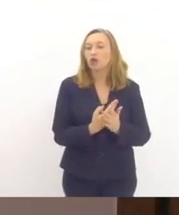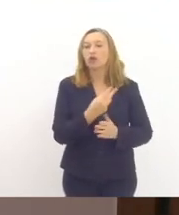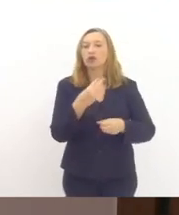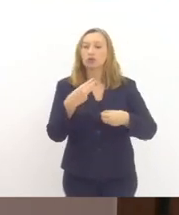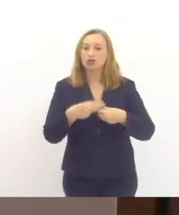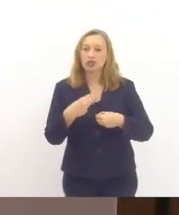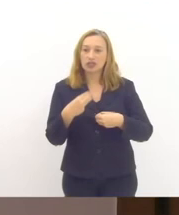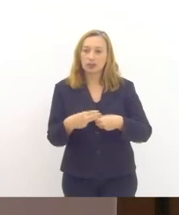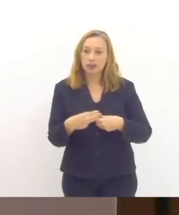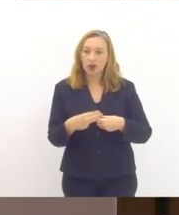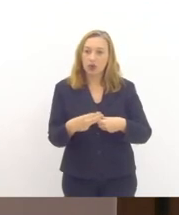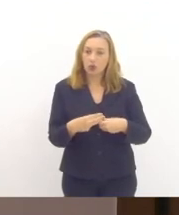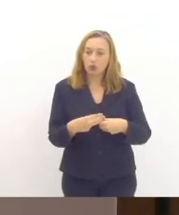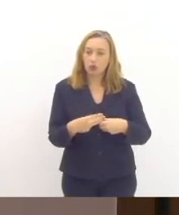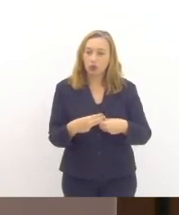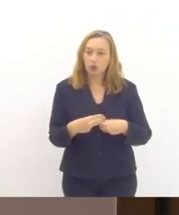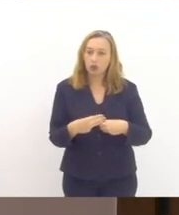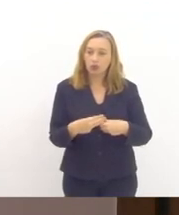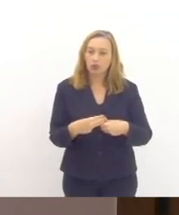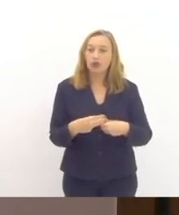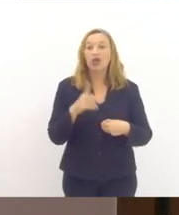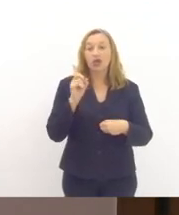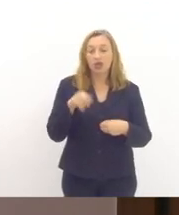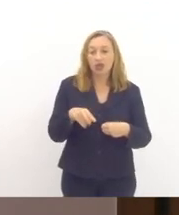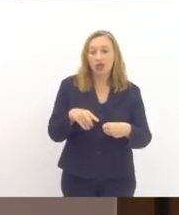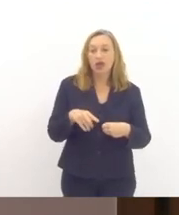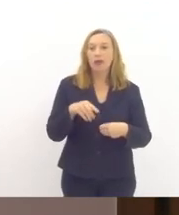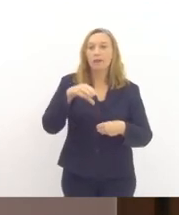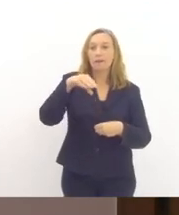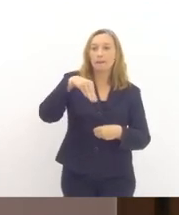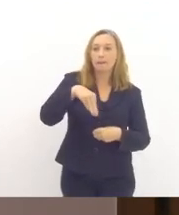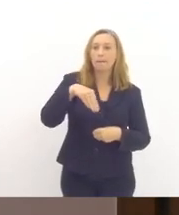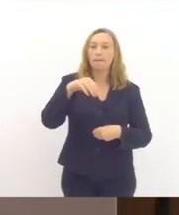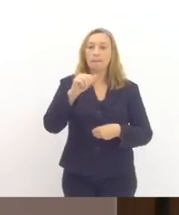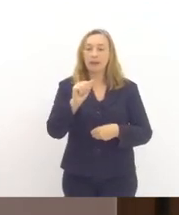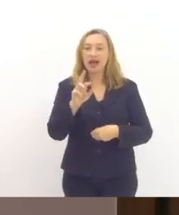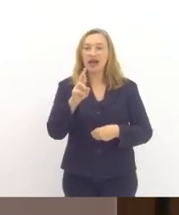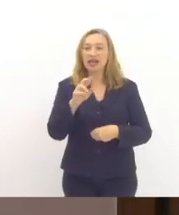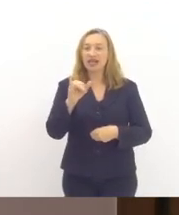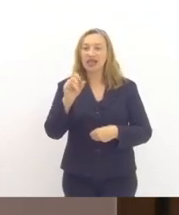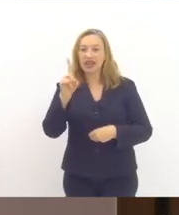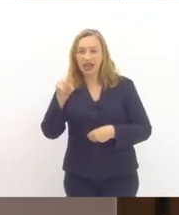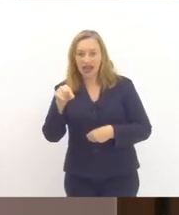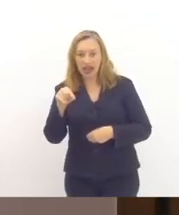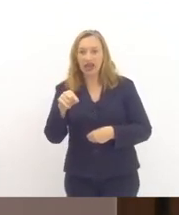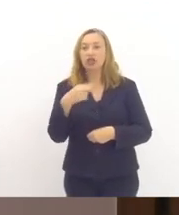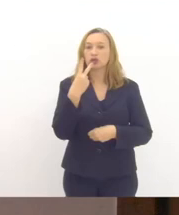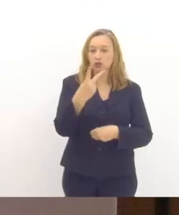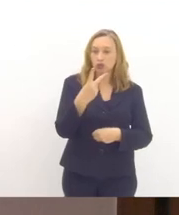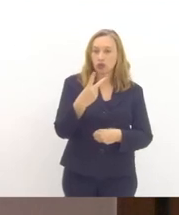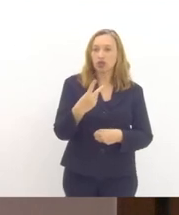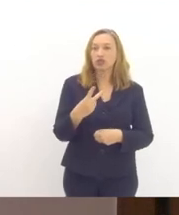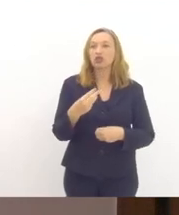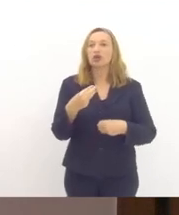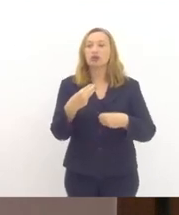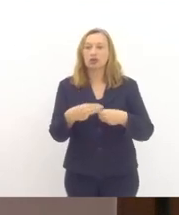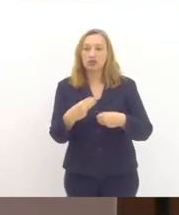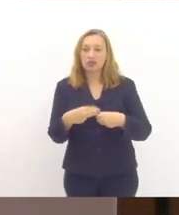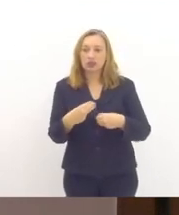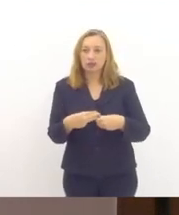desses municípios, né, que é uma escola em Maricá, aliás, duas escolas em Maricá, uma escola municipal